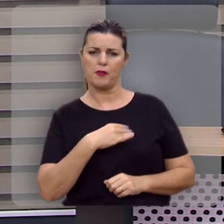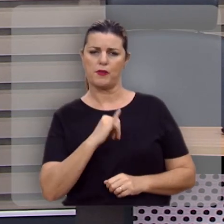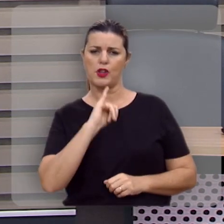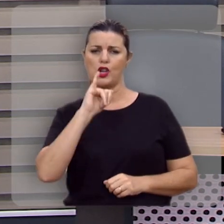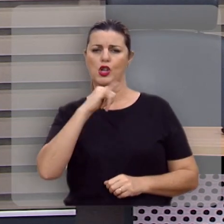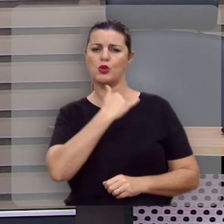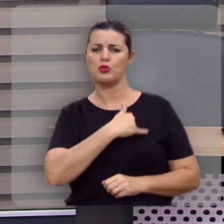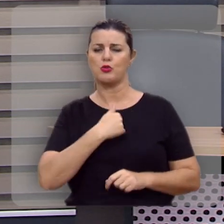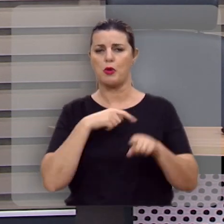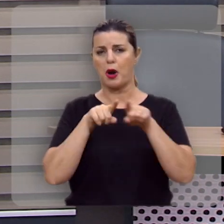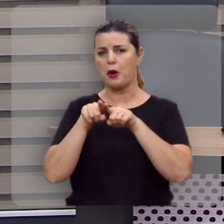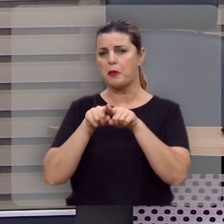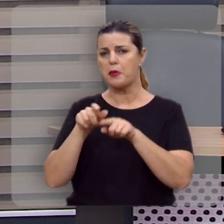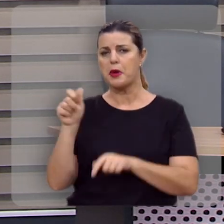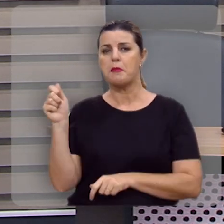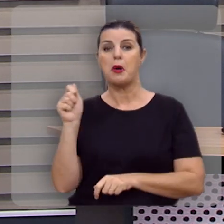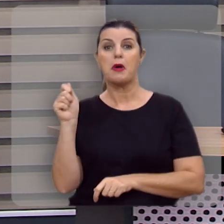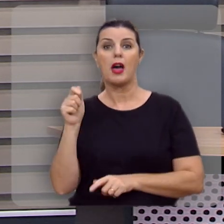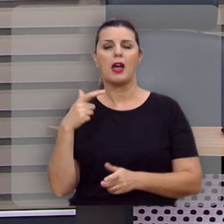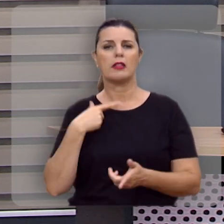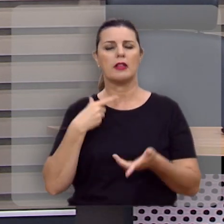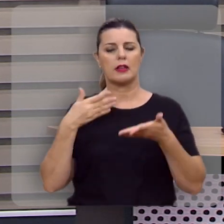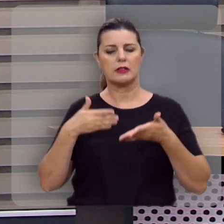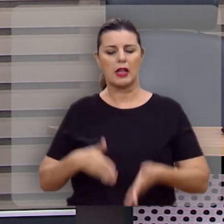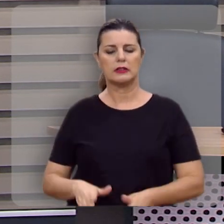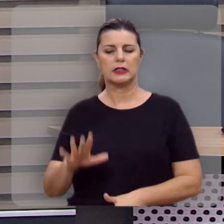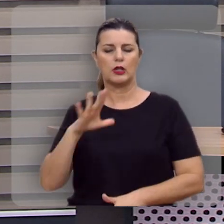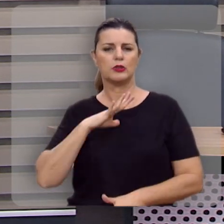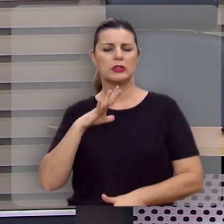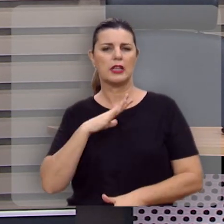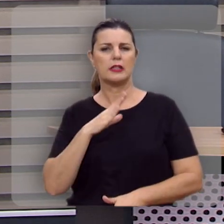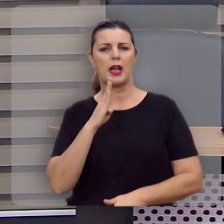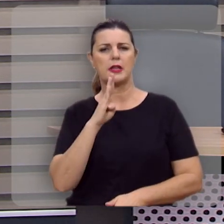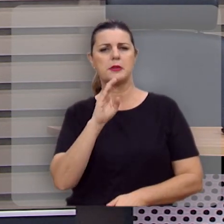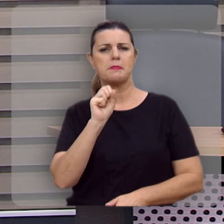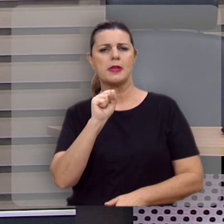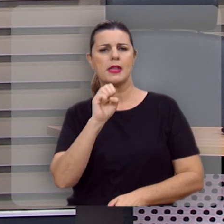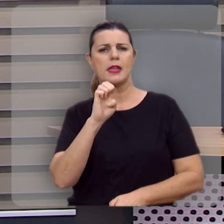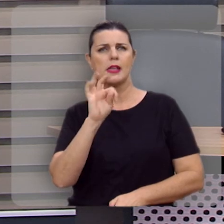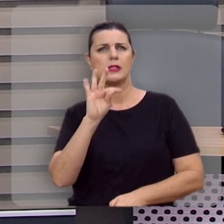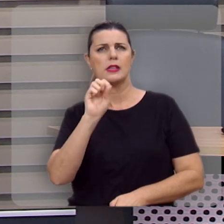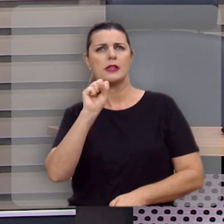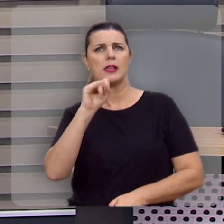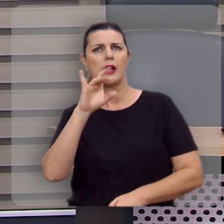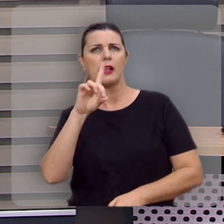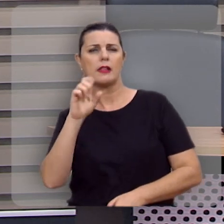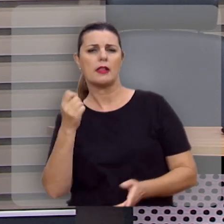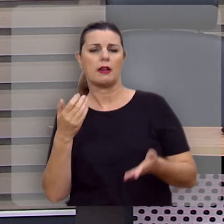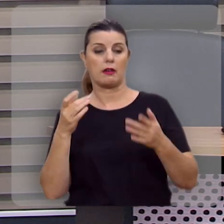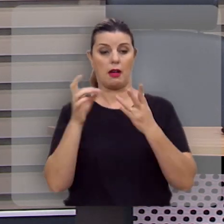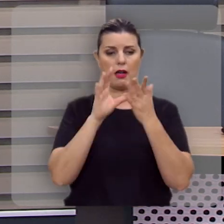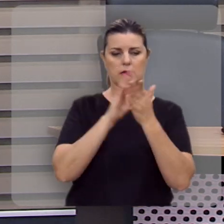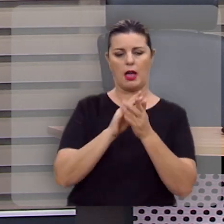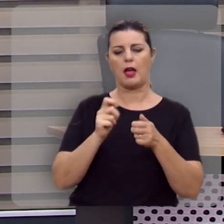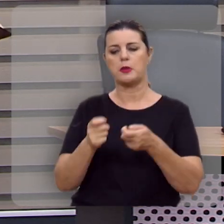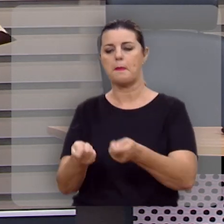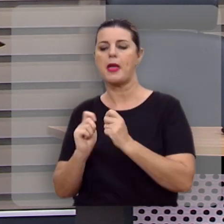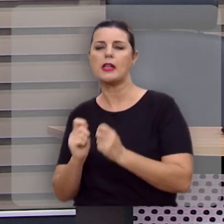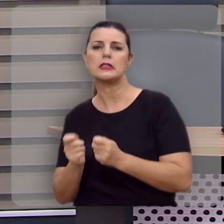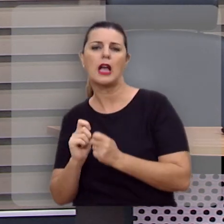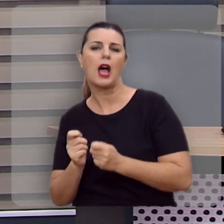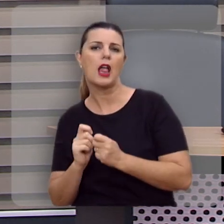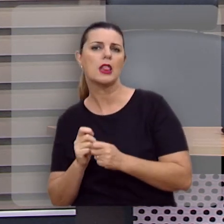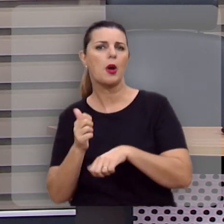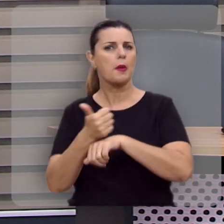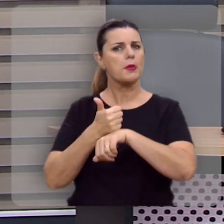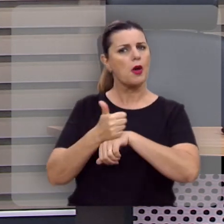irmão de André, que nasceu em Betsaida, casado, pescador, morando